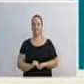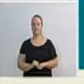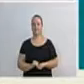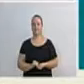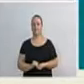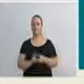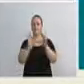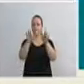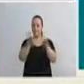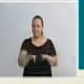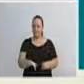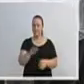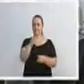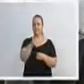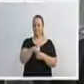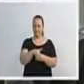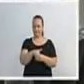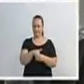Encerrada a votação.